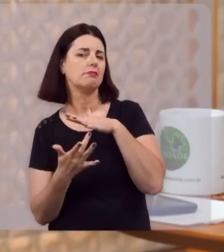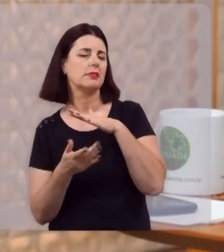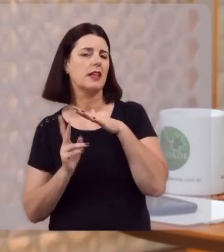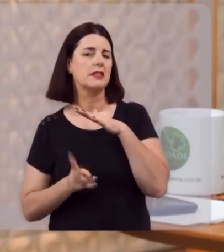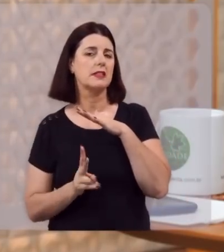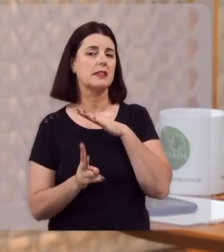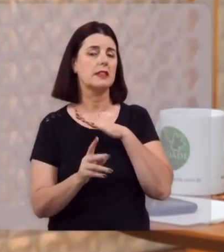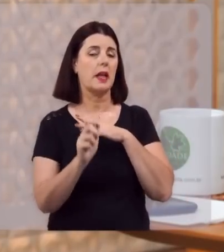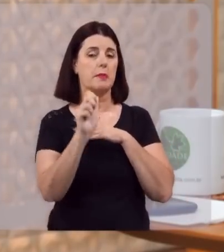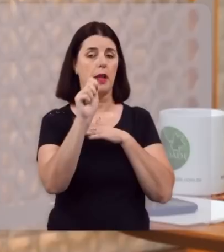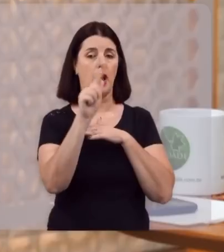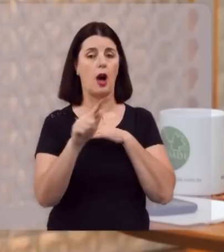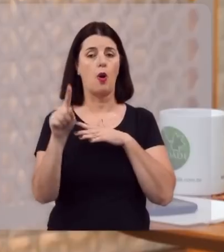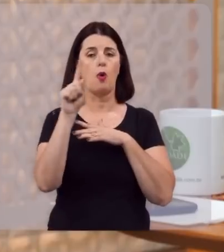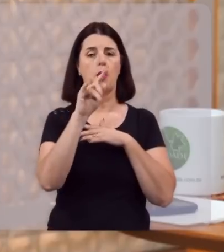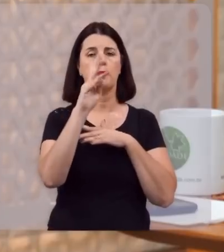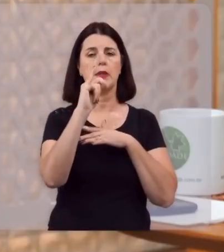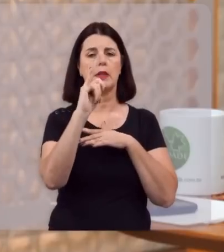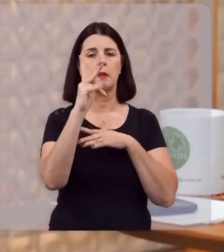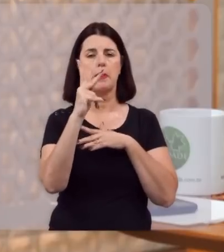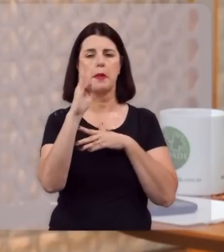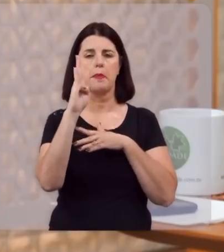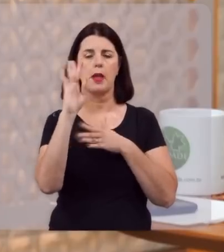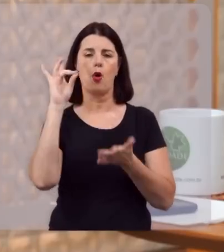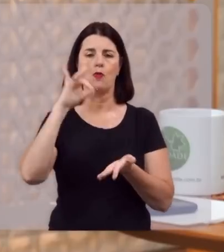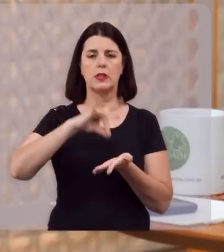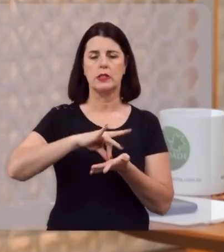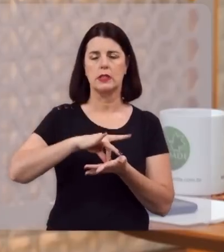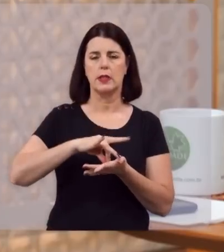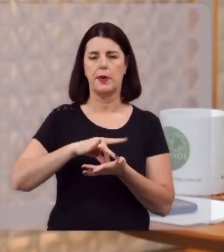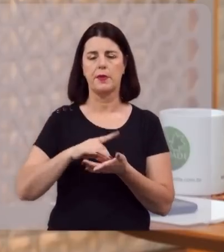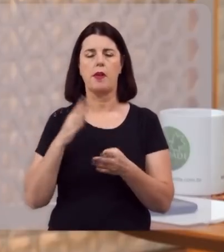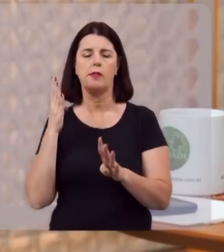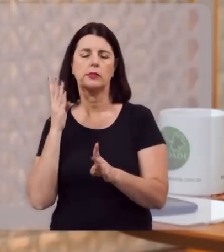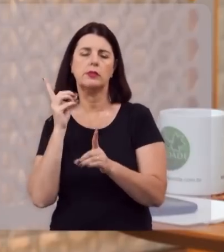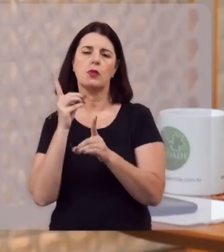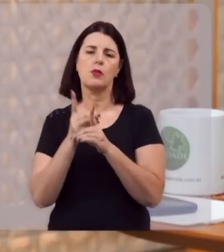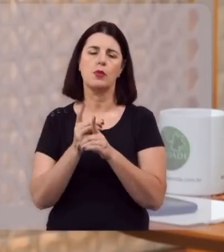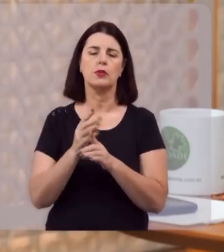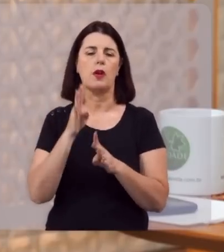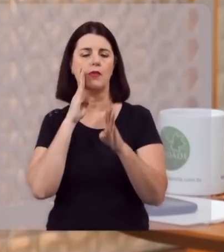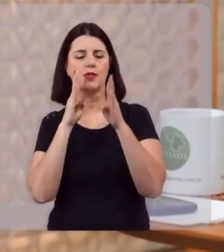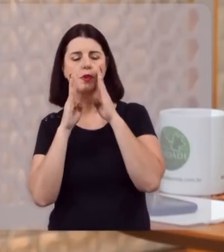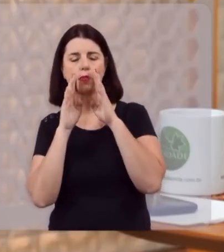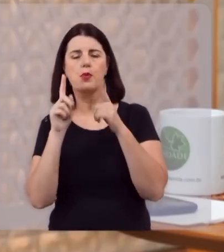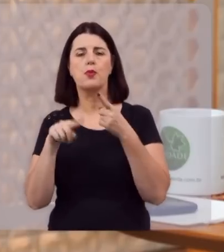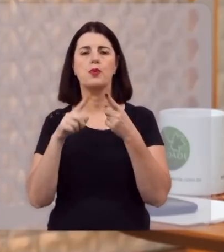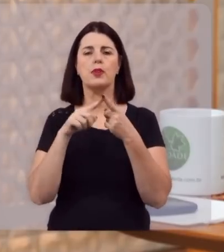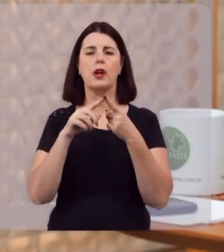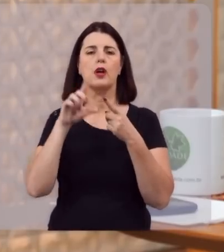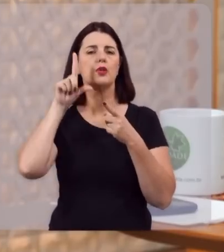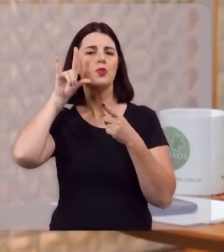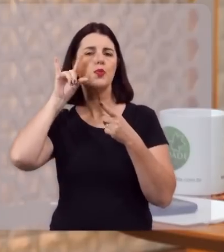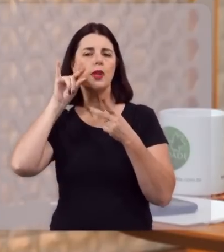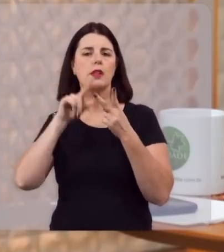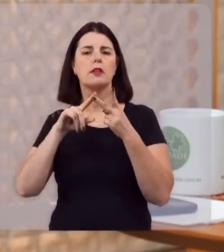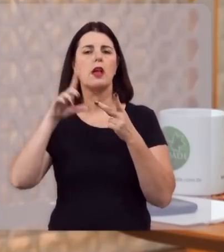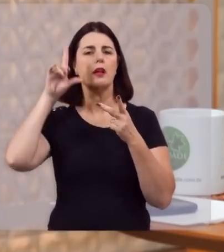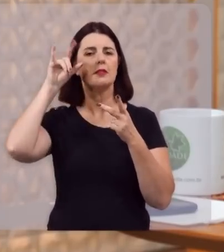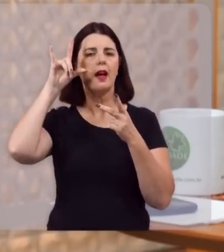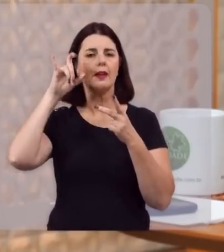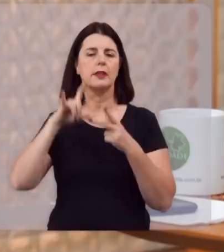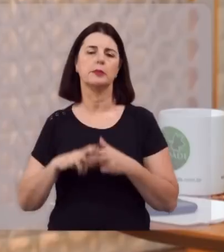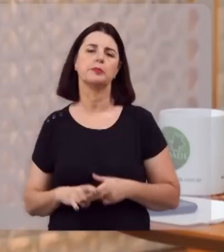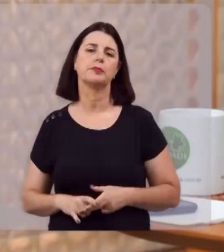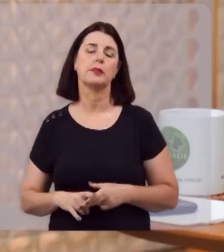mídias sociais sempre pelo arroba IPB oficial você vai nos encontrar lá no Facebook no Twitter no Instagram